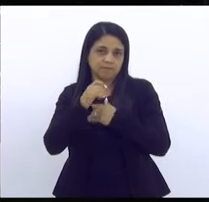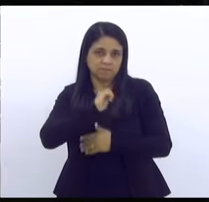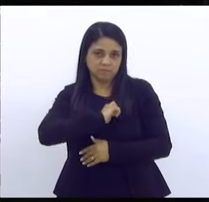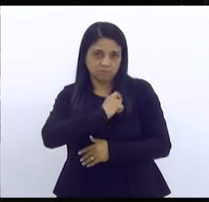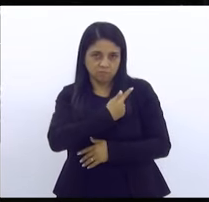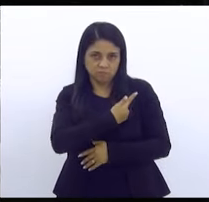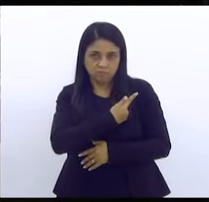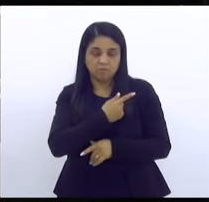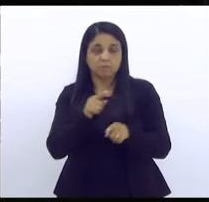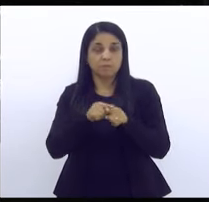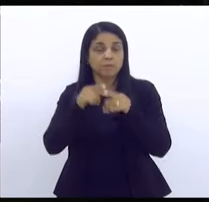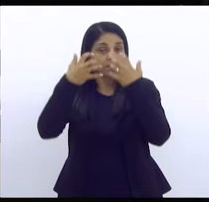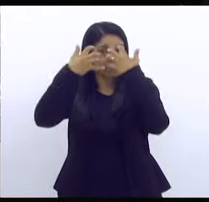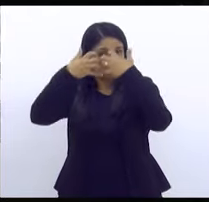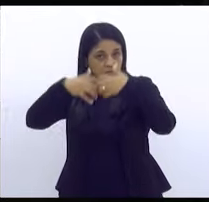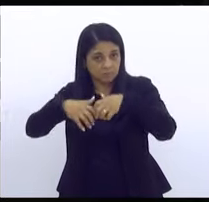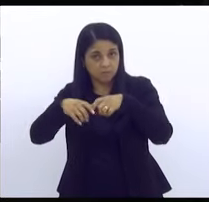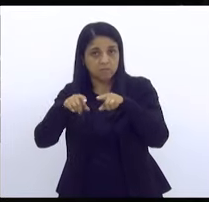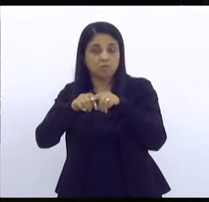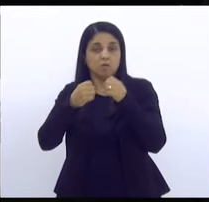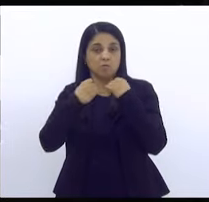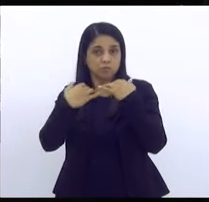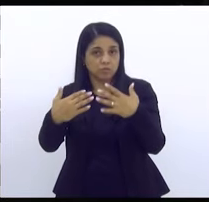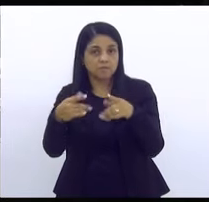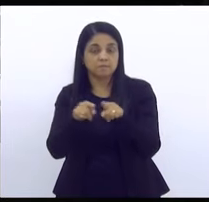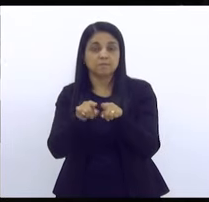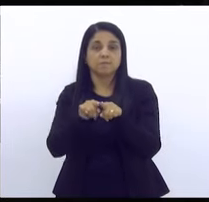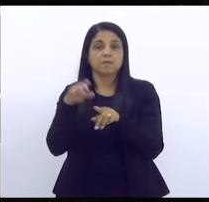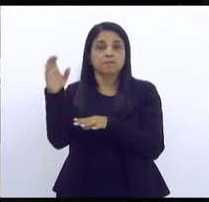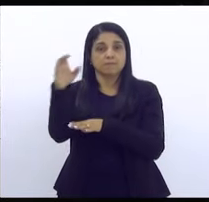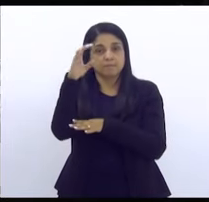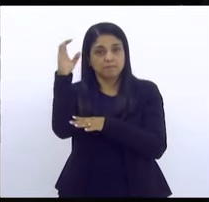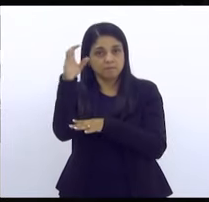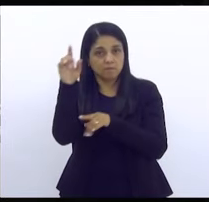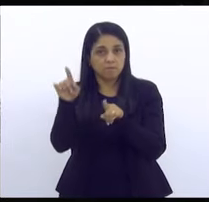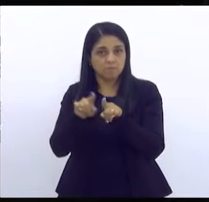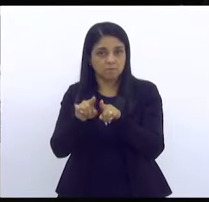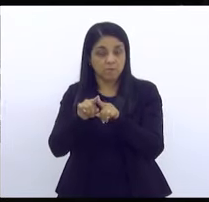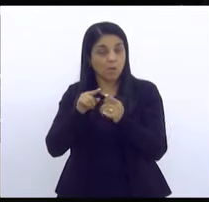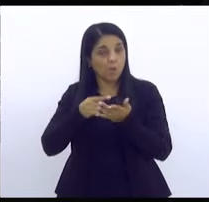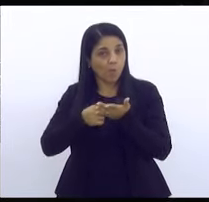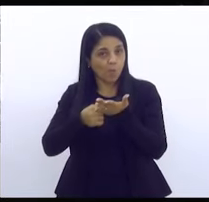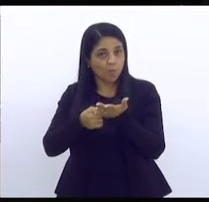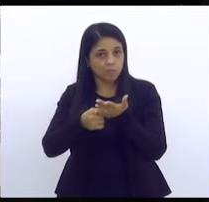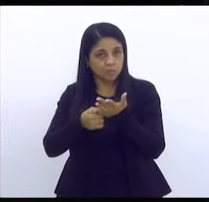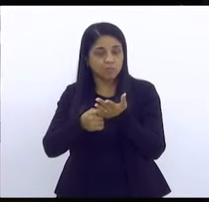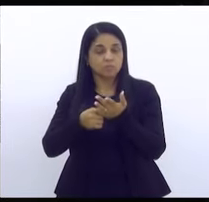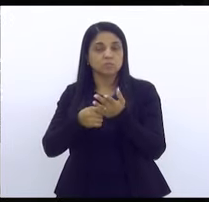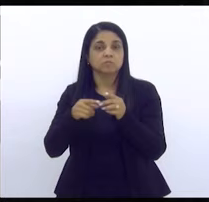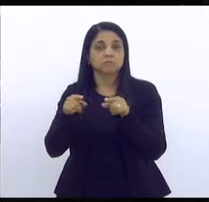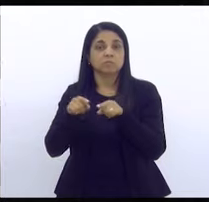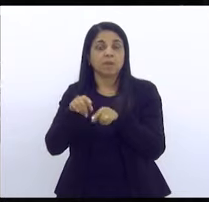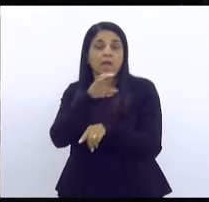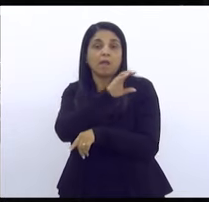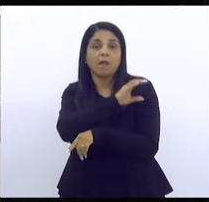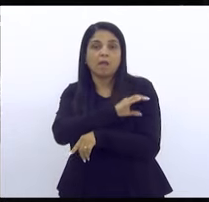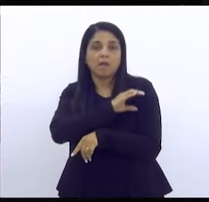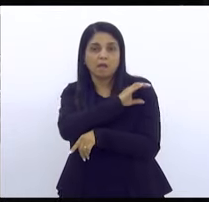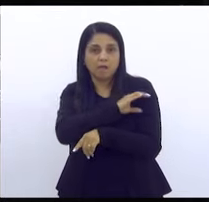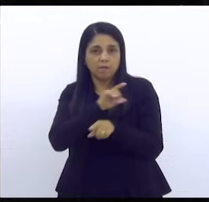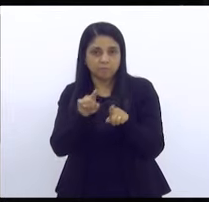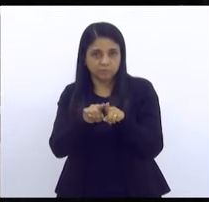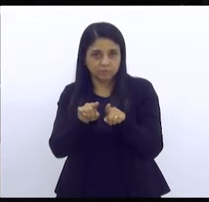na região serrana, teremos também em Niterói, já existe o compromisso de realizar em Campos dos